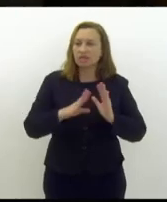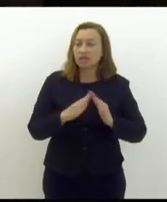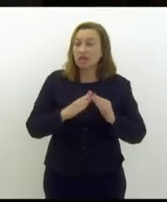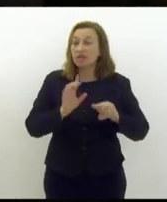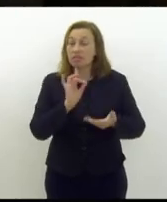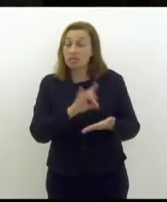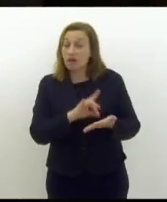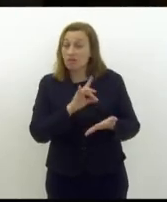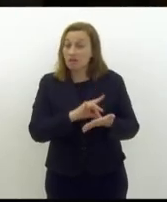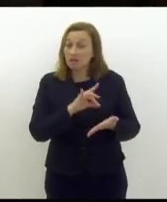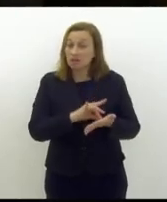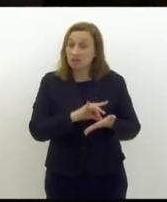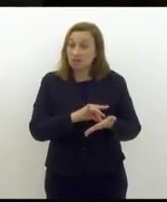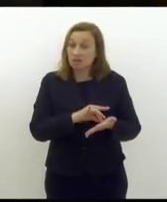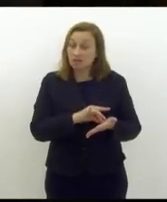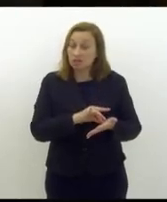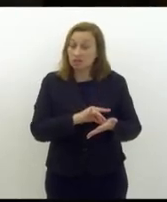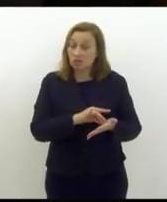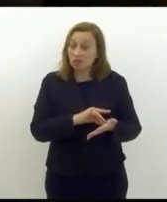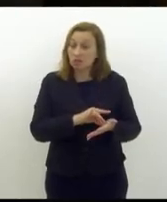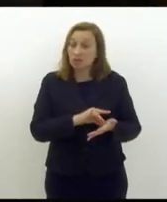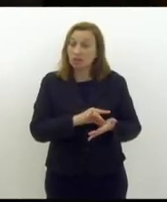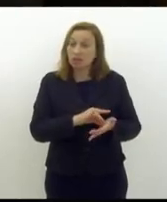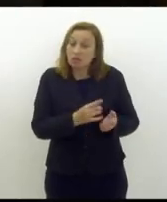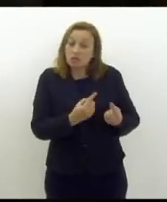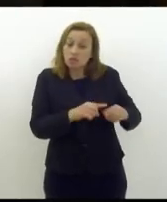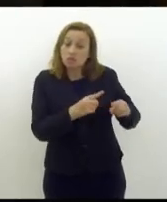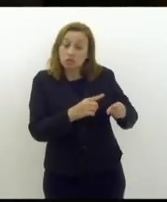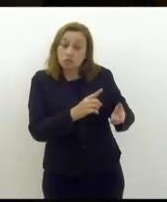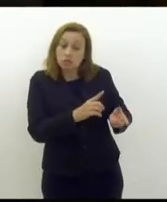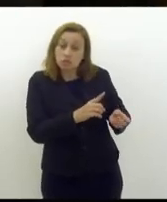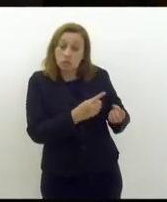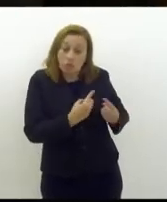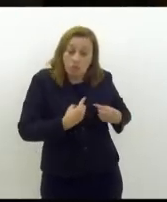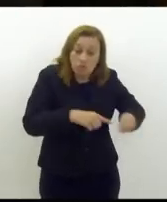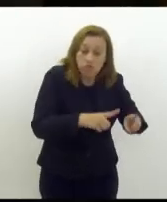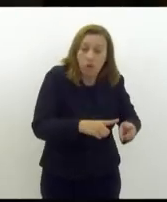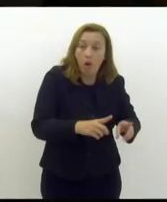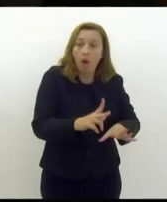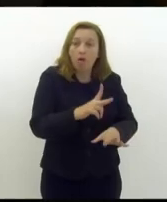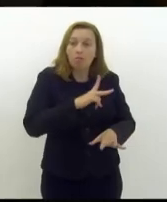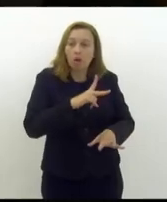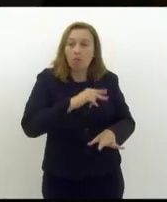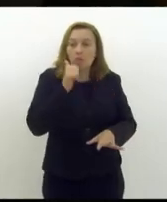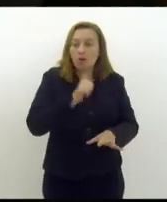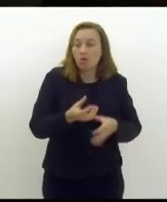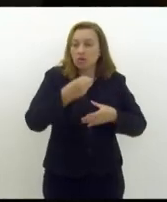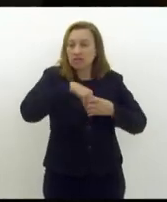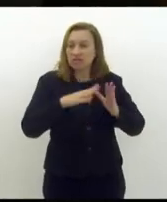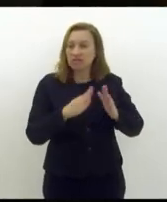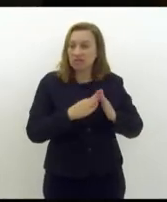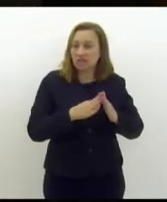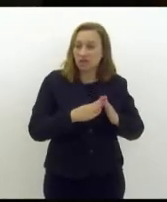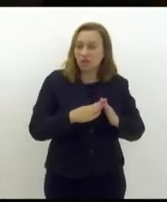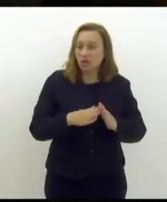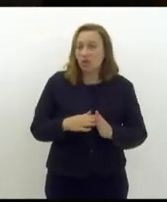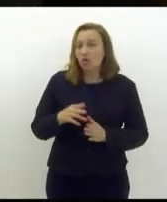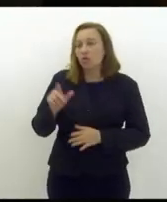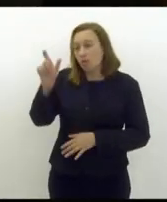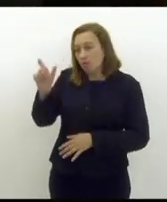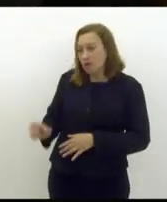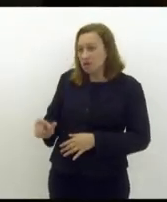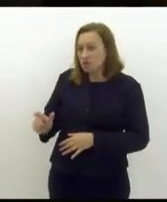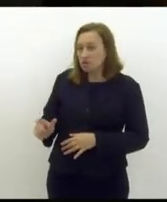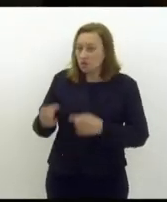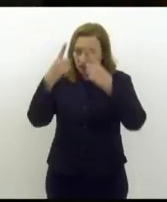ela vira uma arma de intimidação e de ameaça a própria mulher quando ela tá dentro de casa com um agressor e